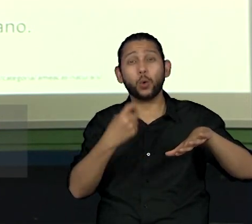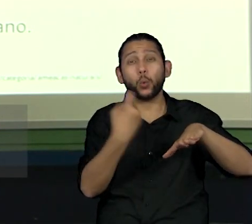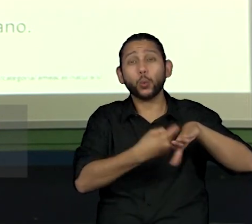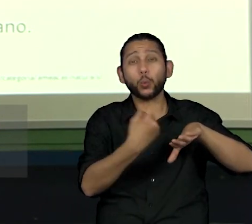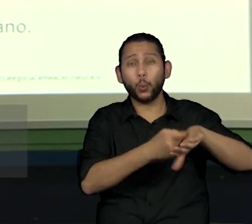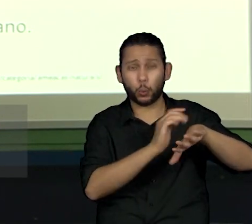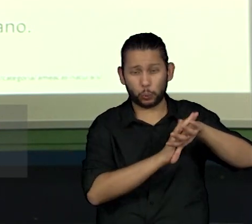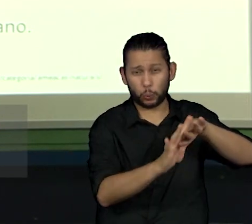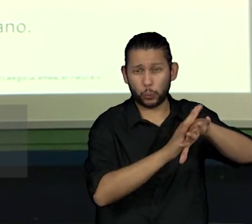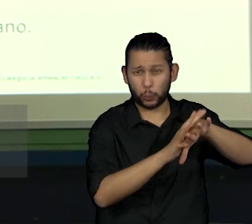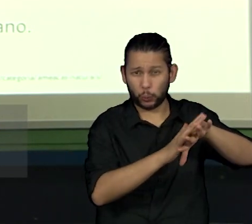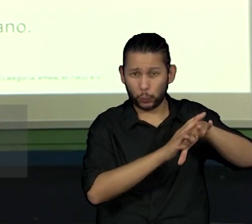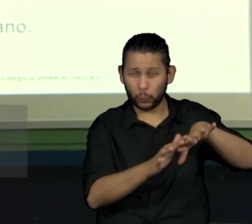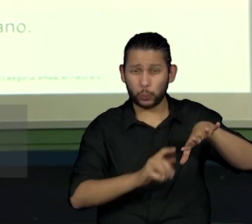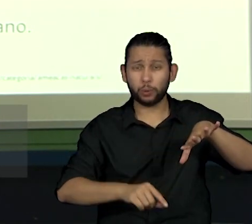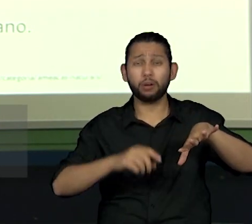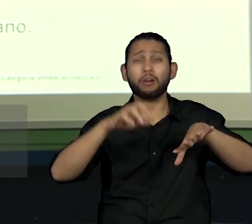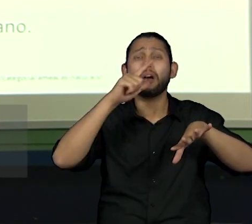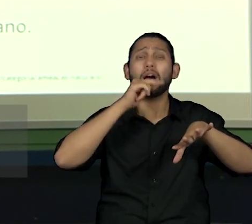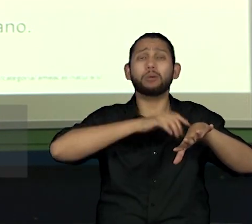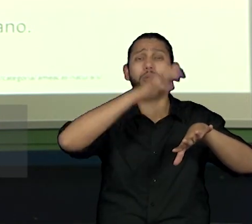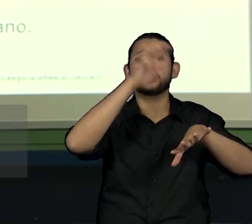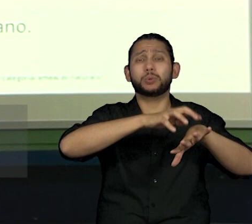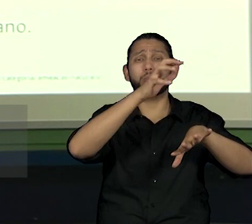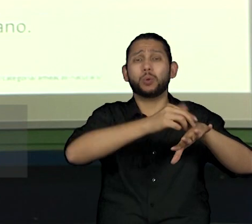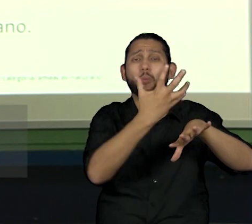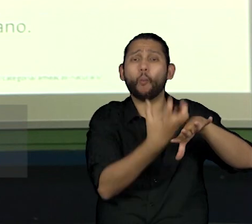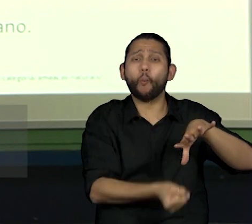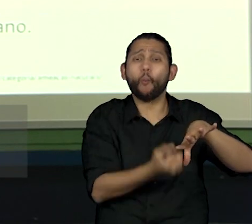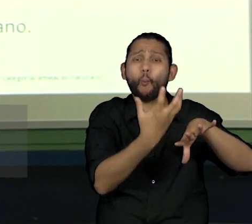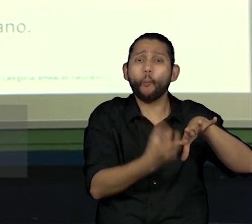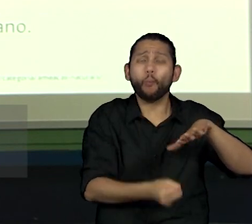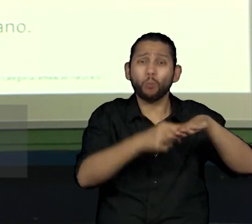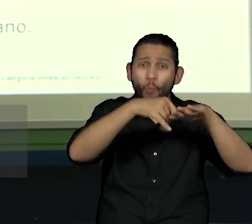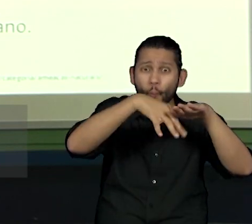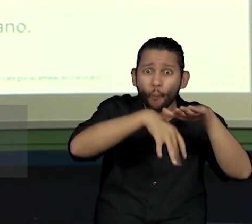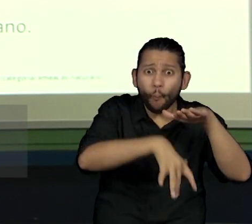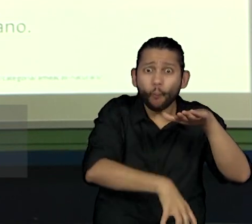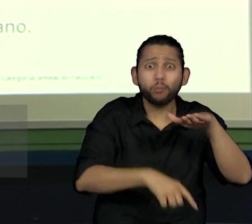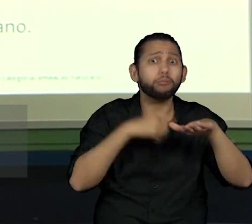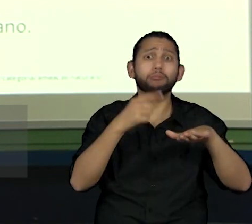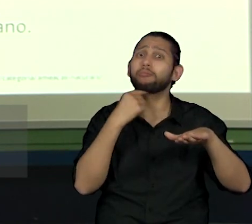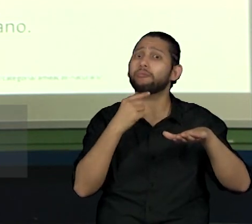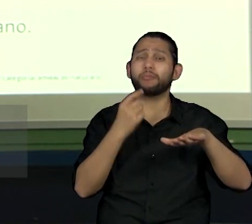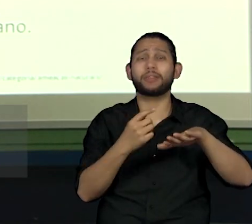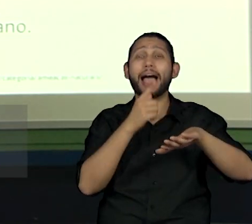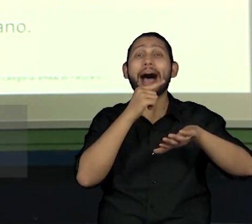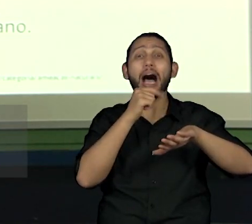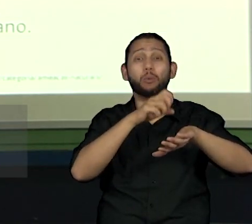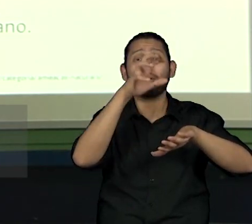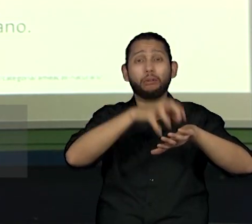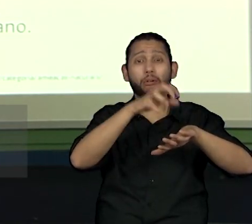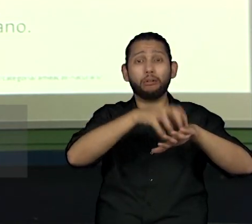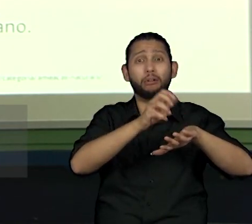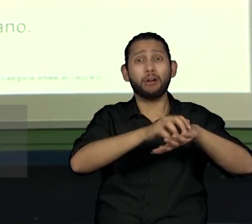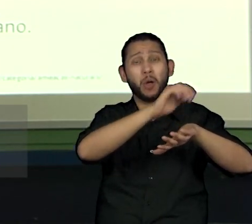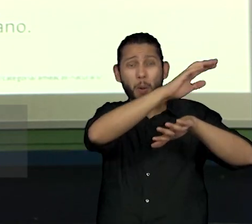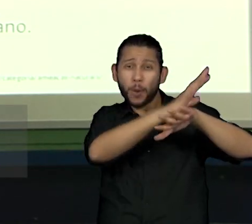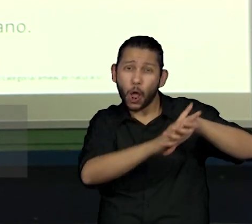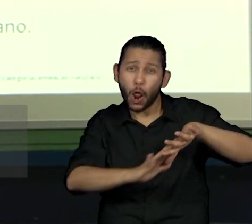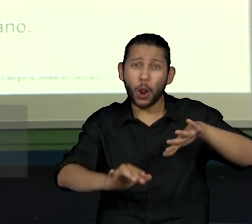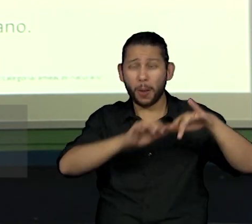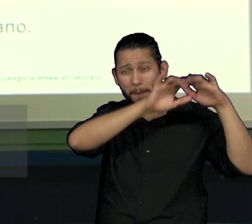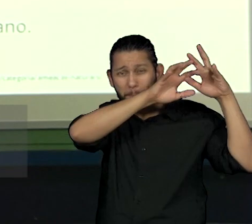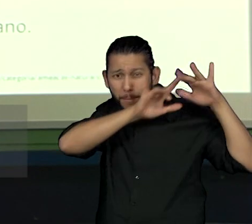coloca cimento, asfalto, não dá tempo da água infiltrar no solo, essa água vai descer com mais velocidade e